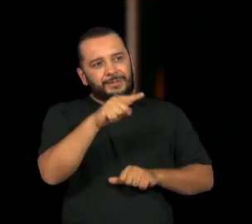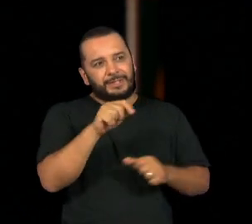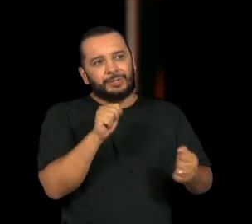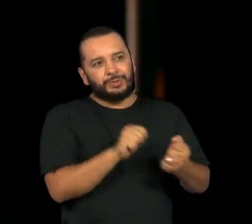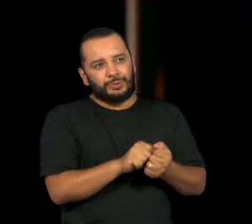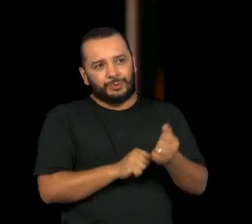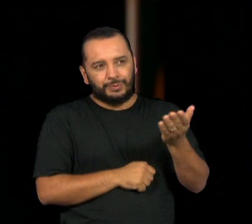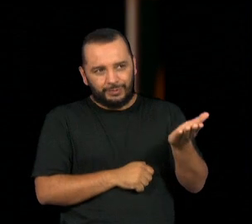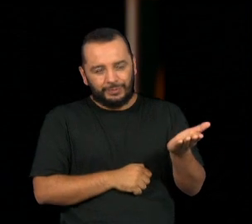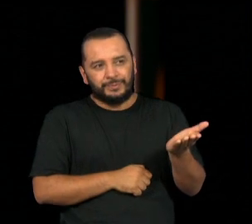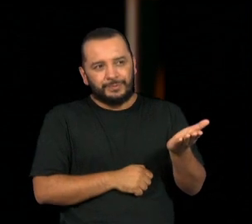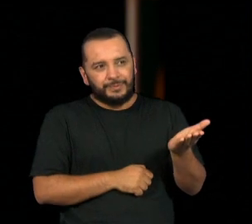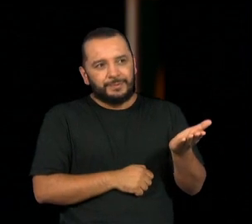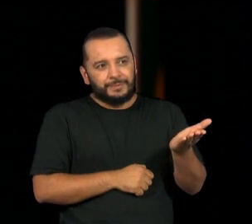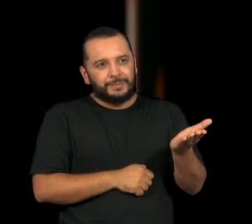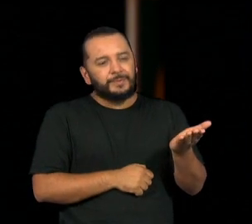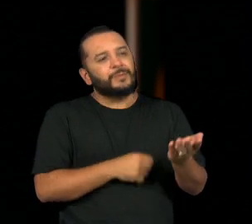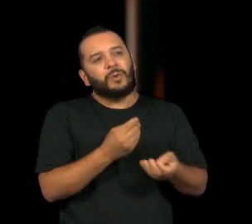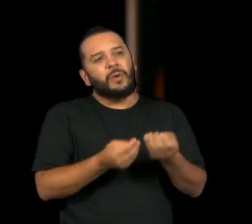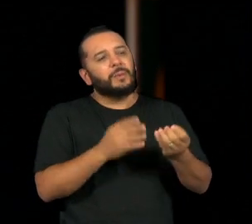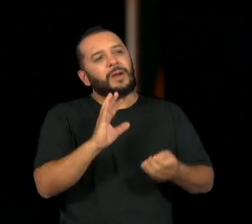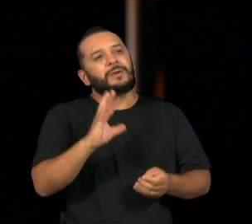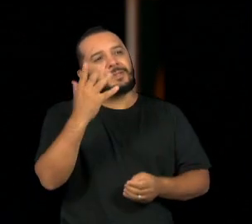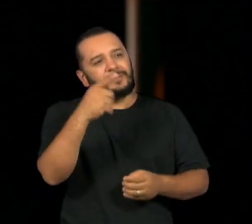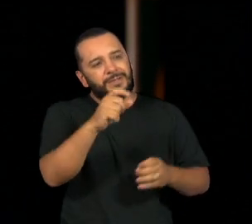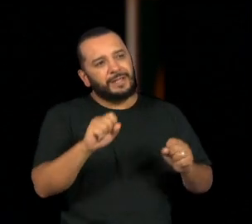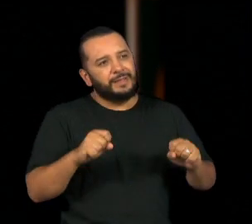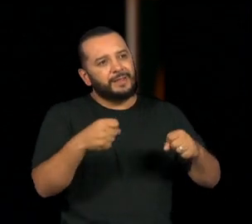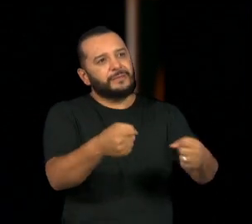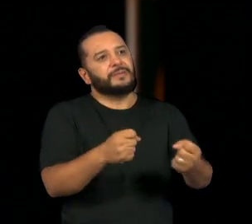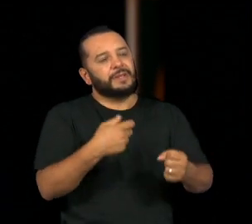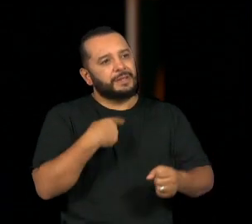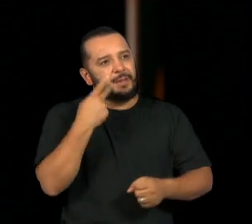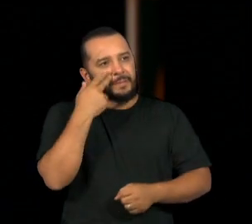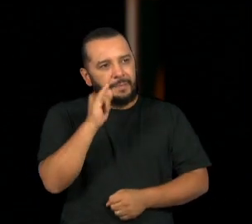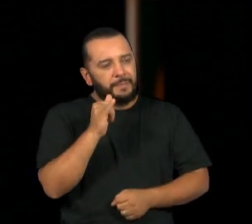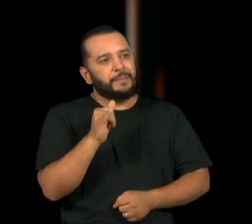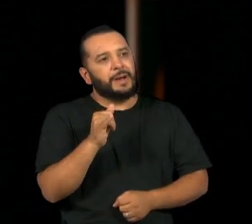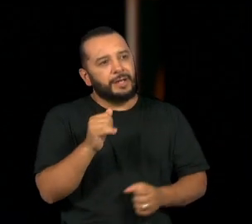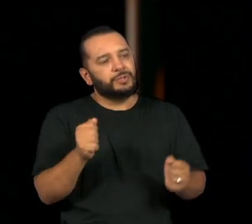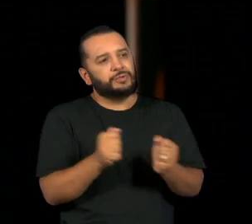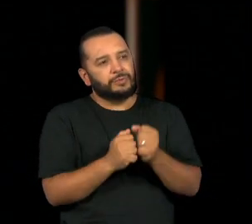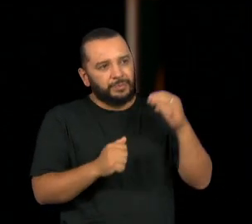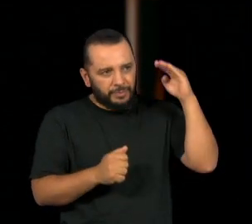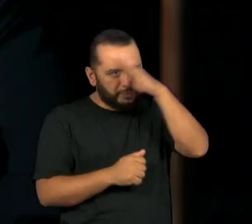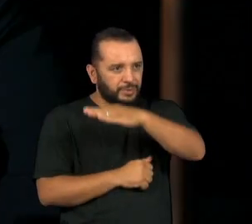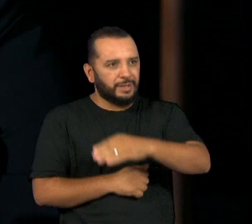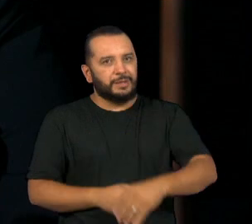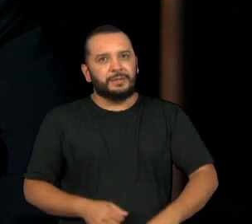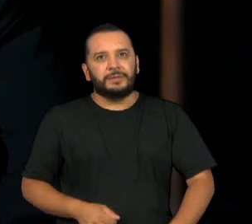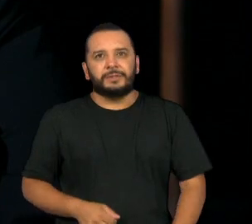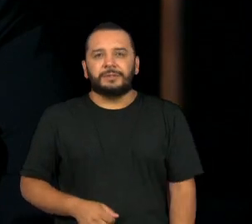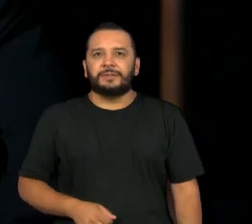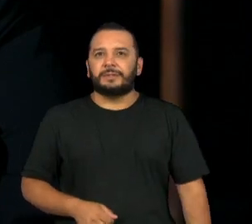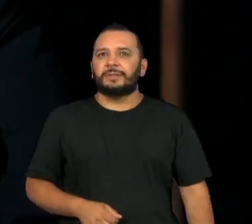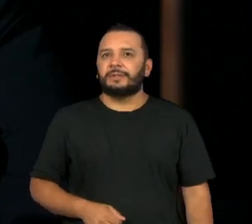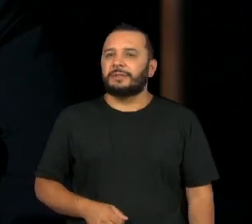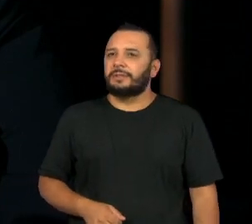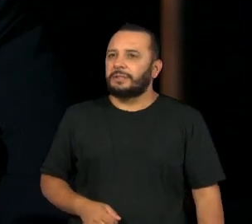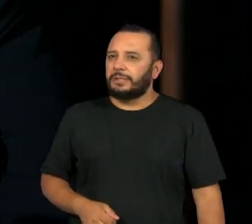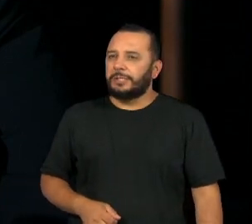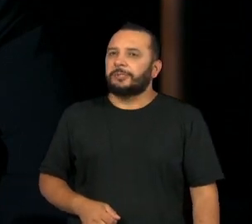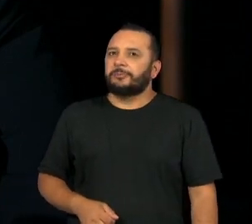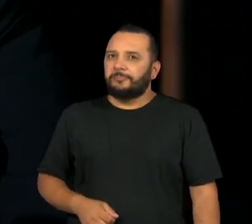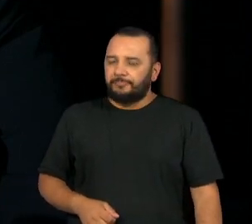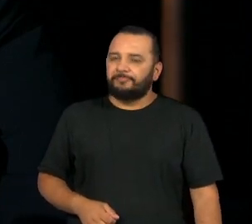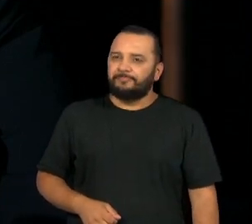estava. E como foi lá você defender a honra do seu pai diante do Jair Bolsonaro? Cara, na verdade,